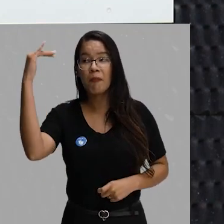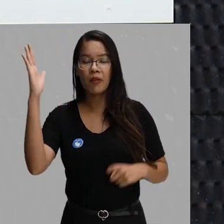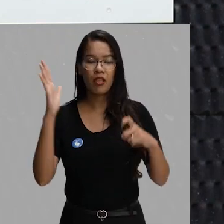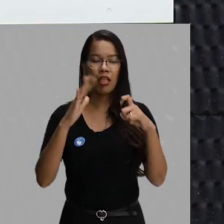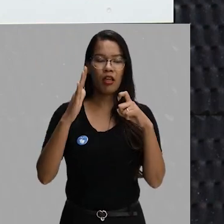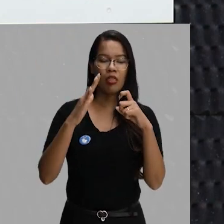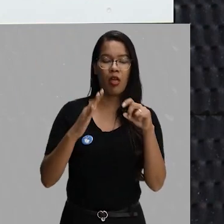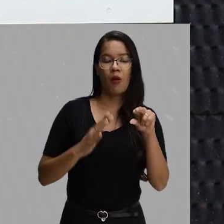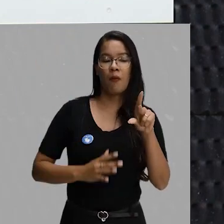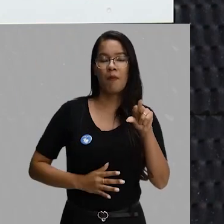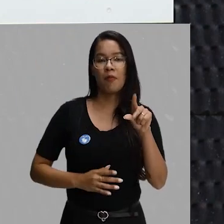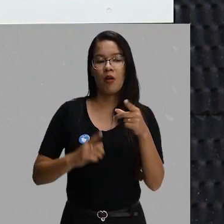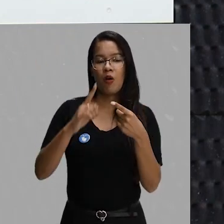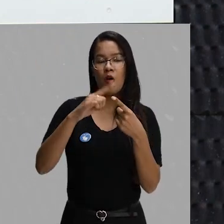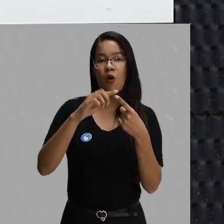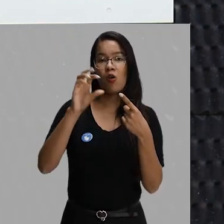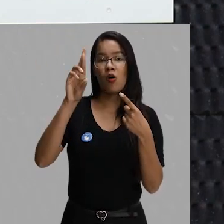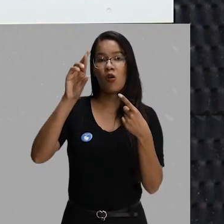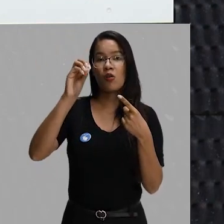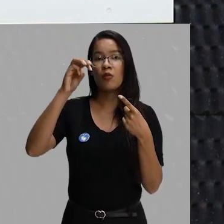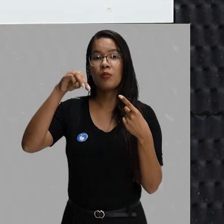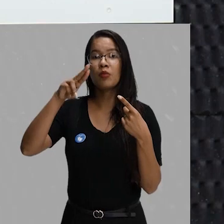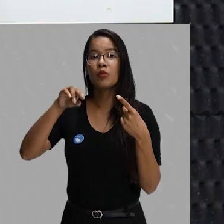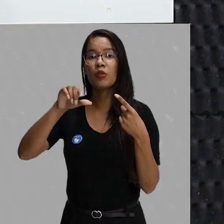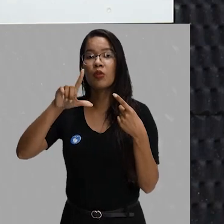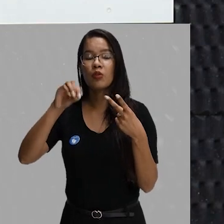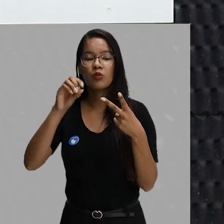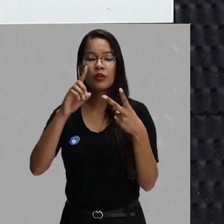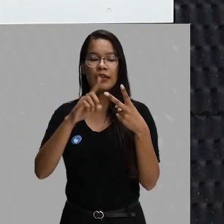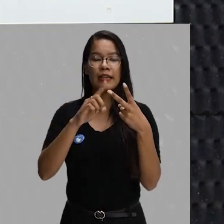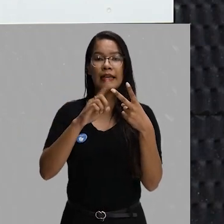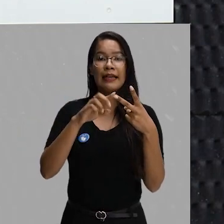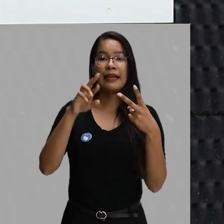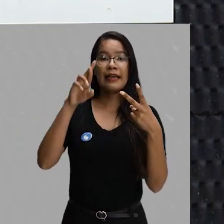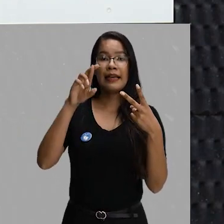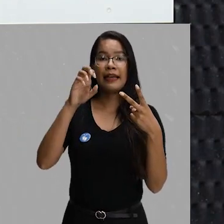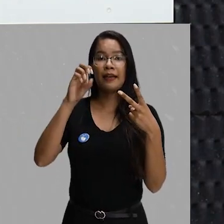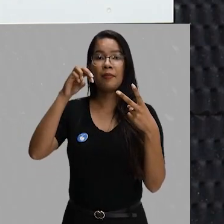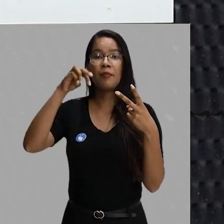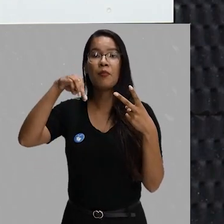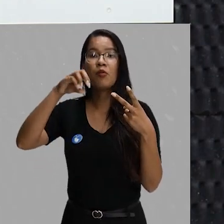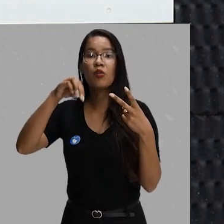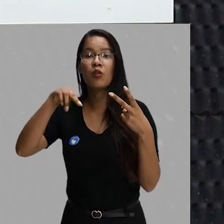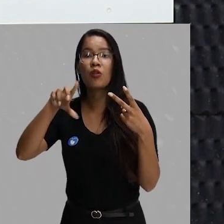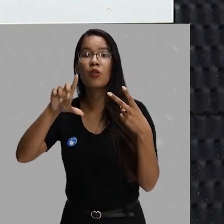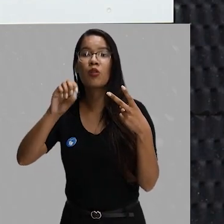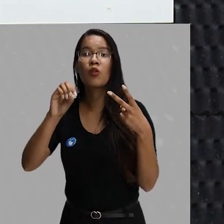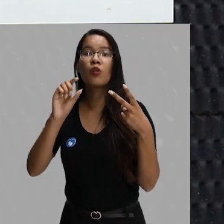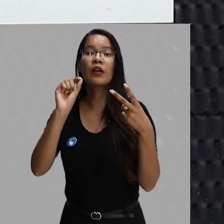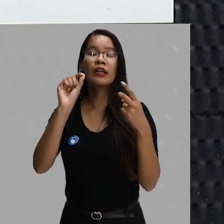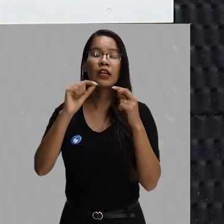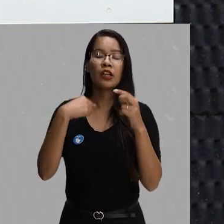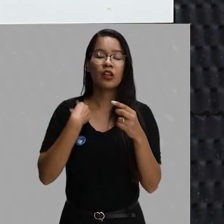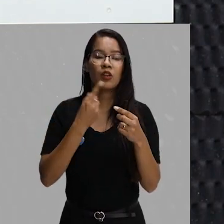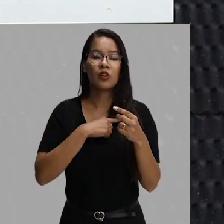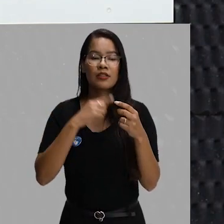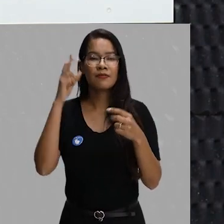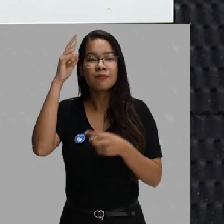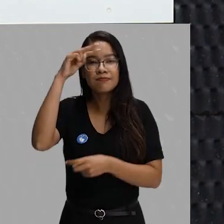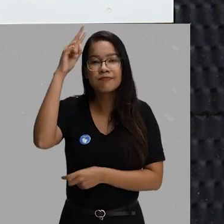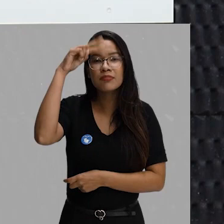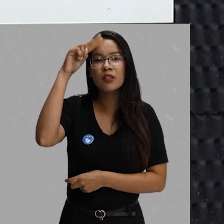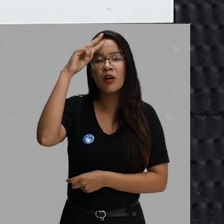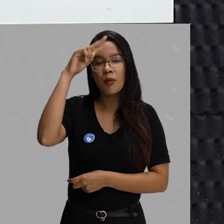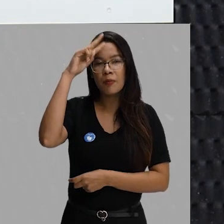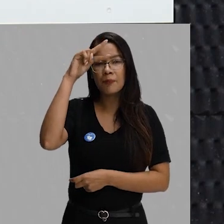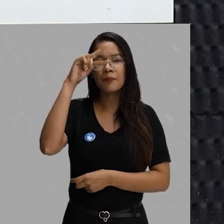costumamos muito observar nos livros de história, ou lembrar da lenda, olhando para a loba. A loba que teria